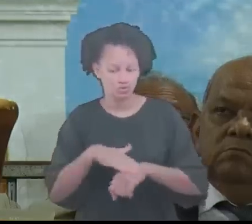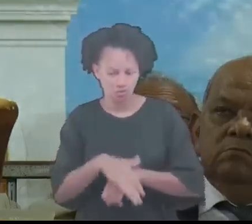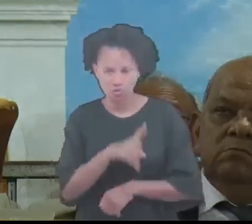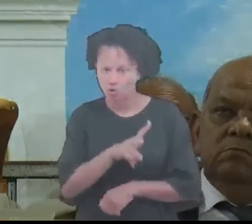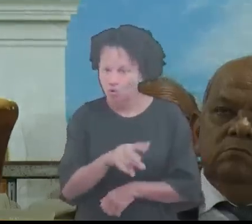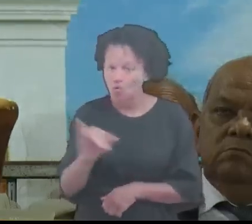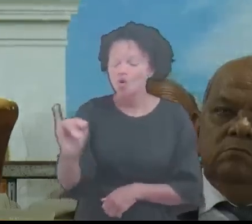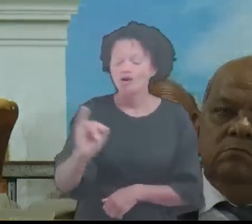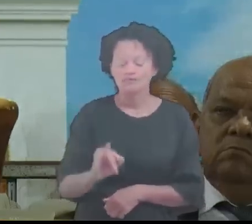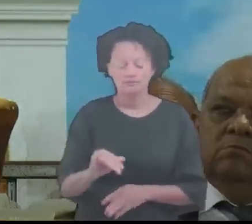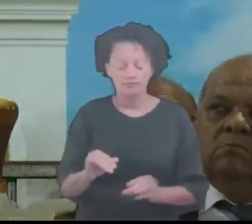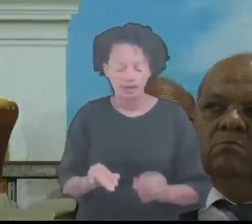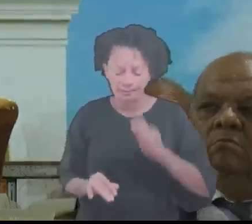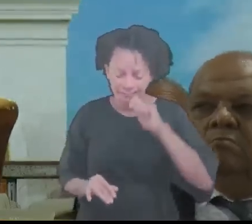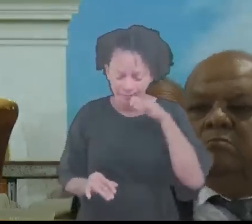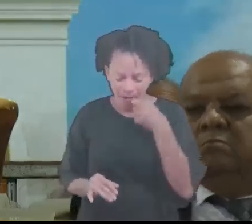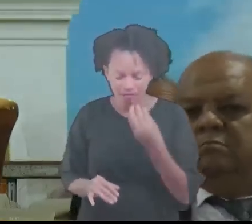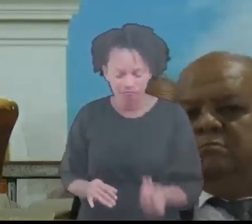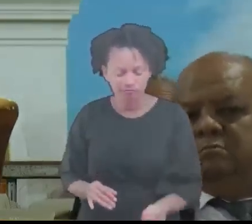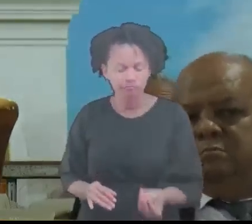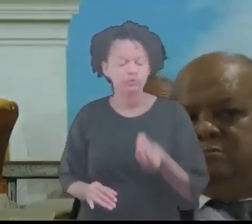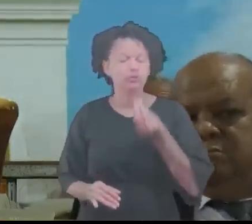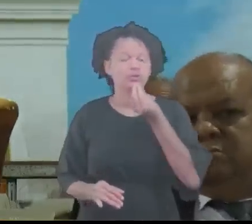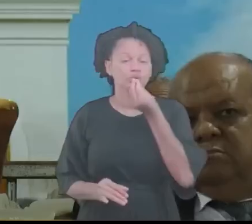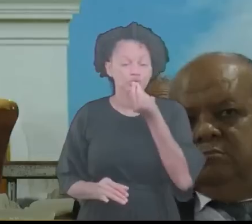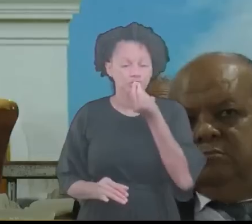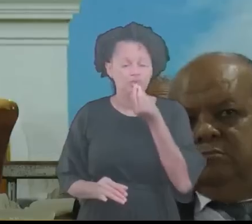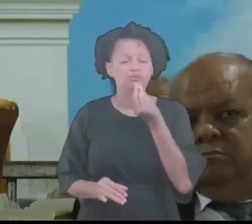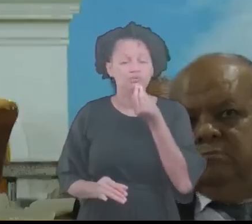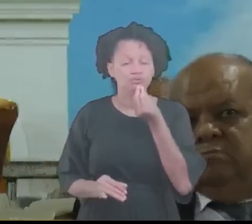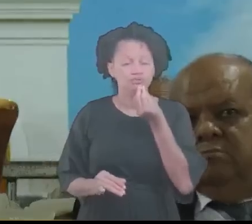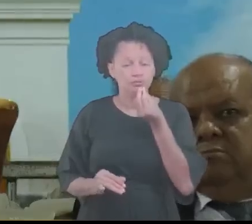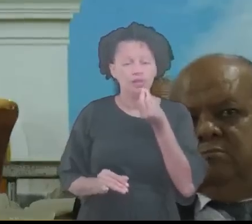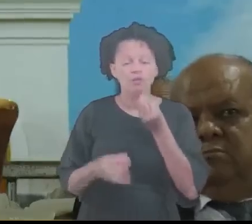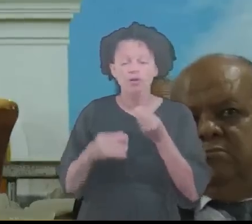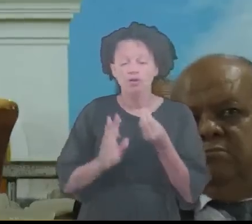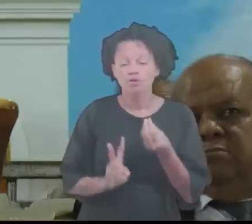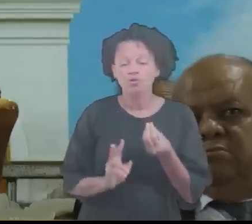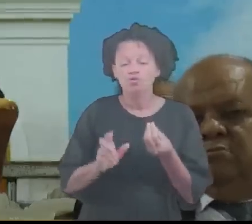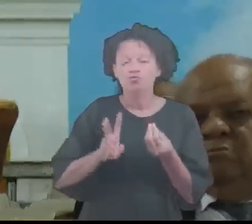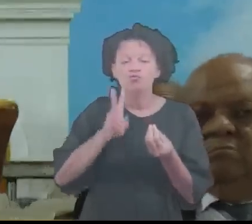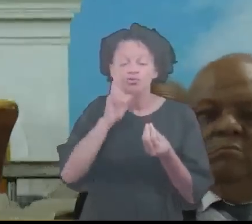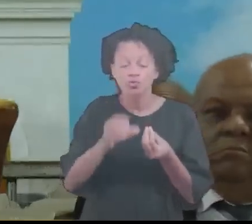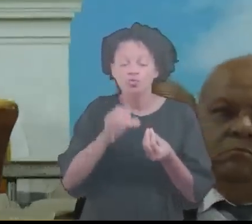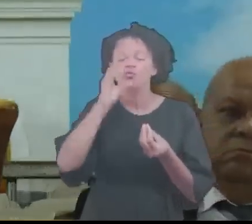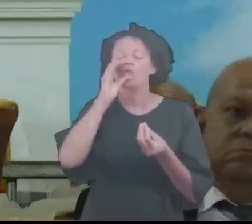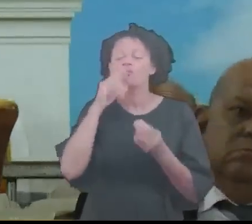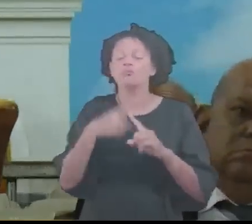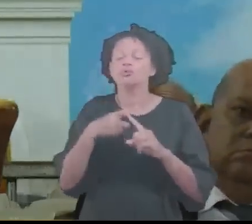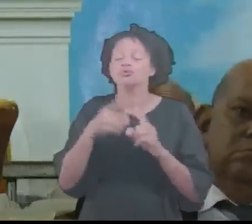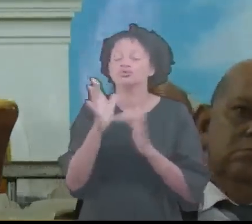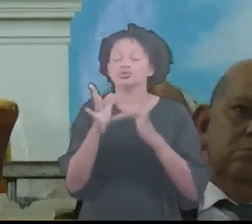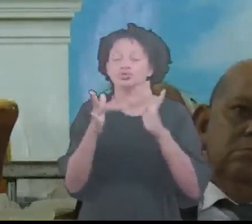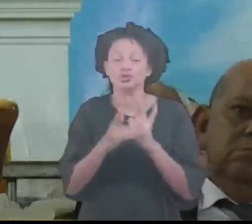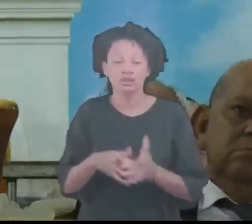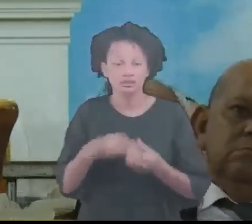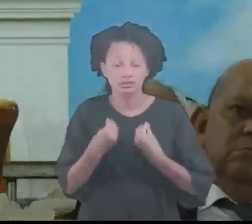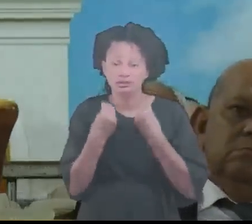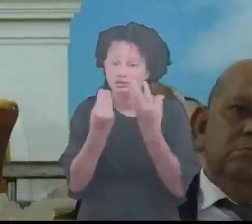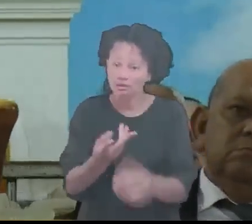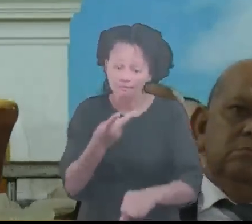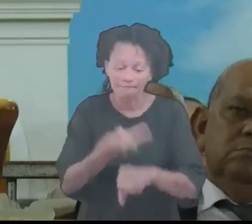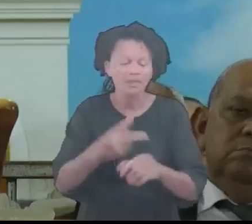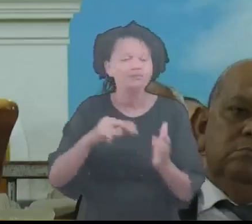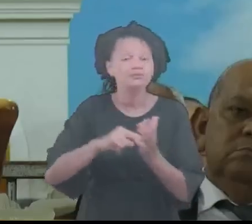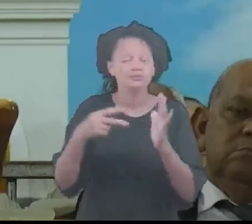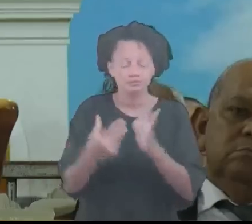vai tomar a ceia, porque Jesus já te deu a prata. A prata da redenção.